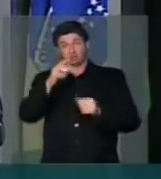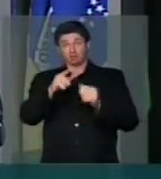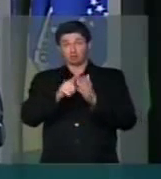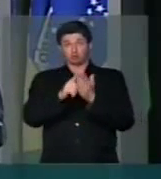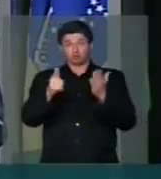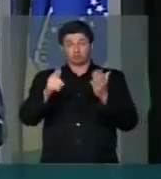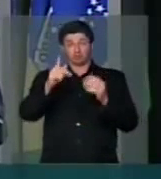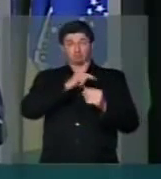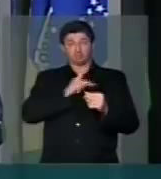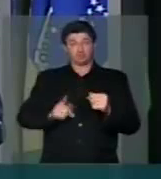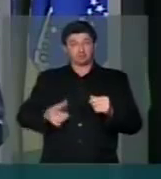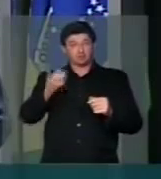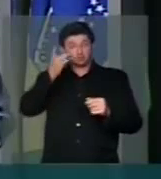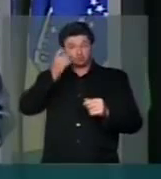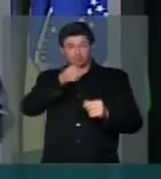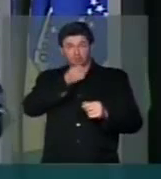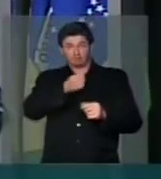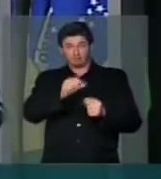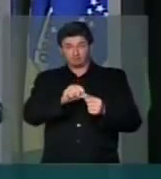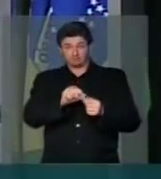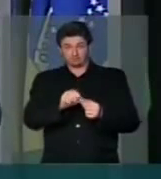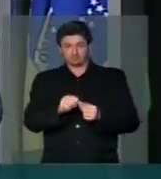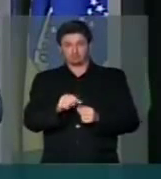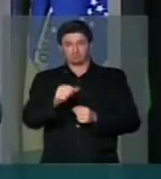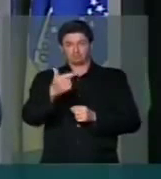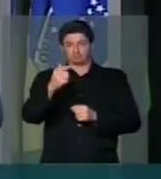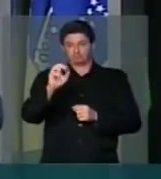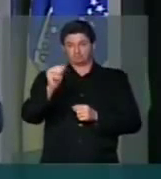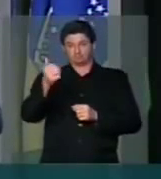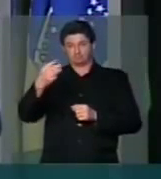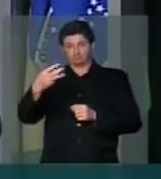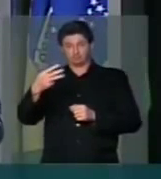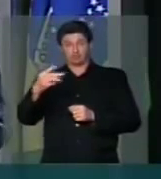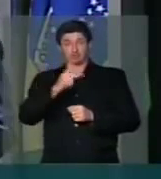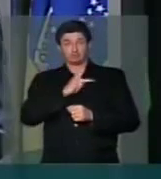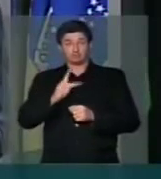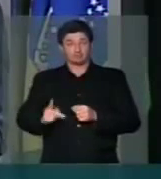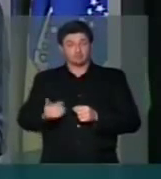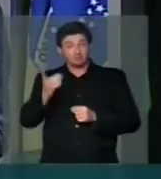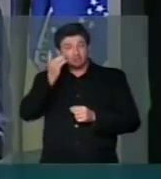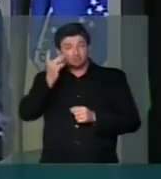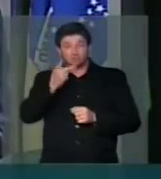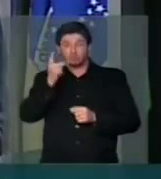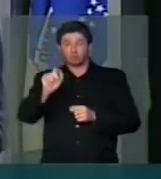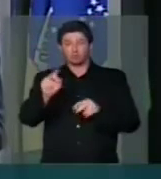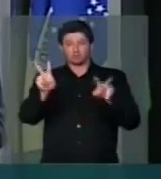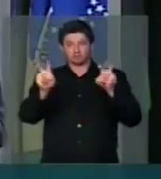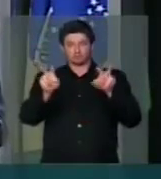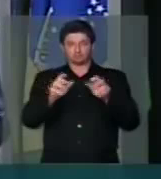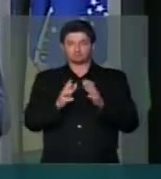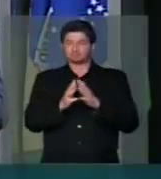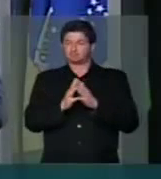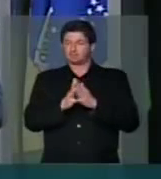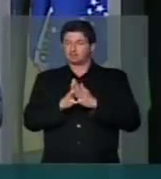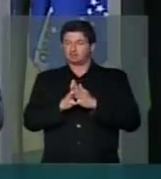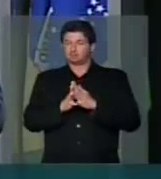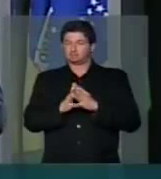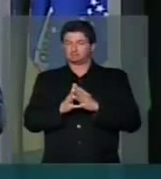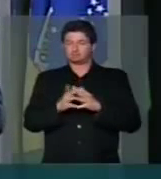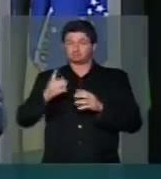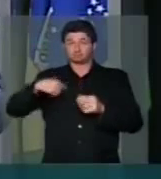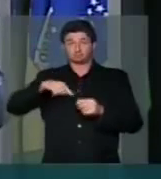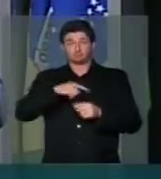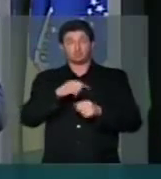Rousseff. Em 2013, a presidente Dilma Rousseff disse o seguinte, abre aspas, nós